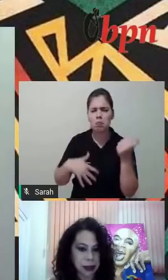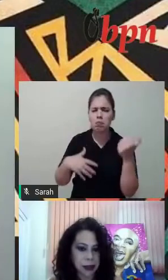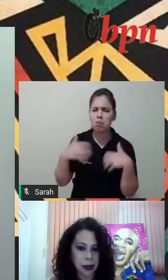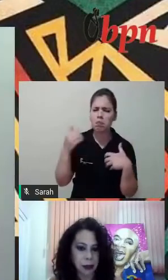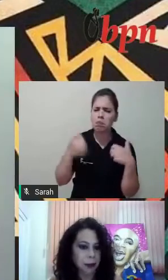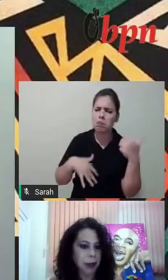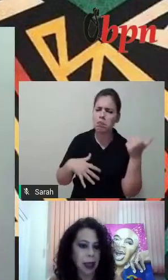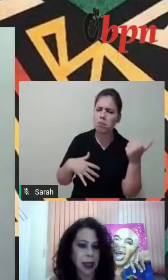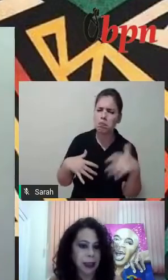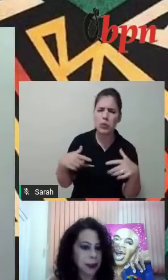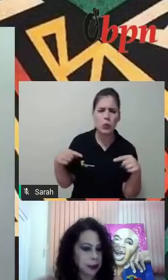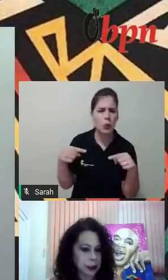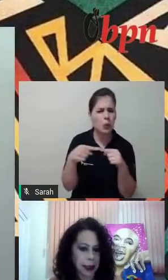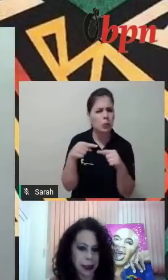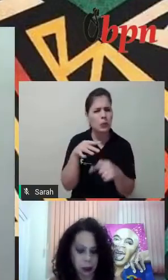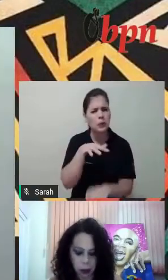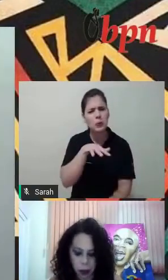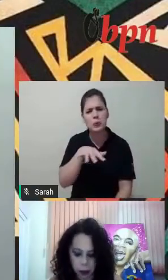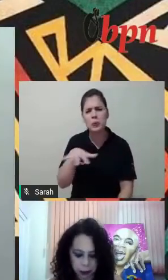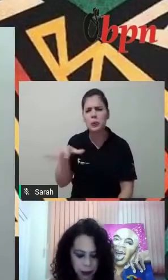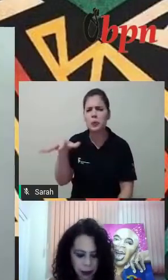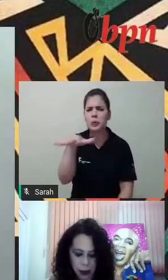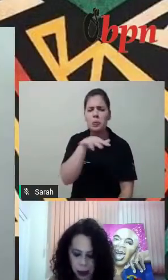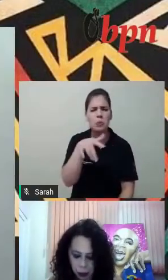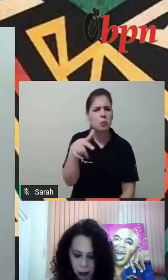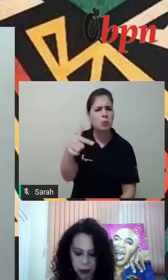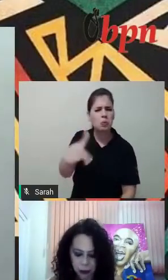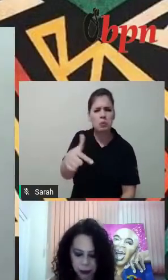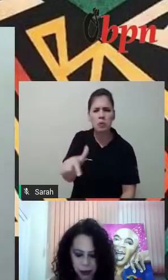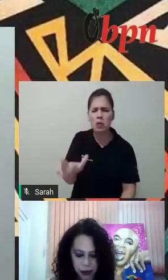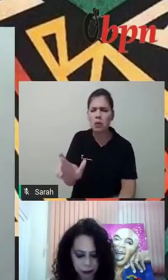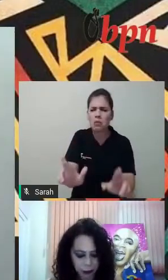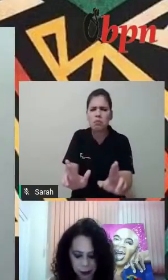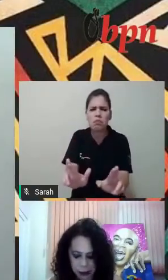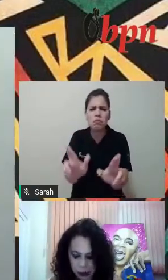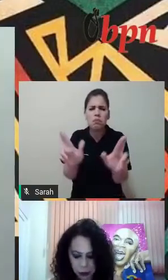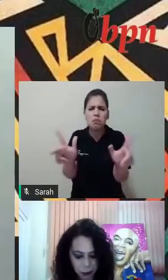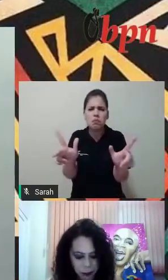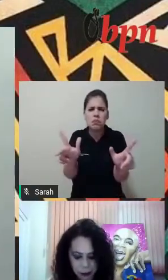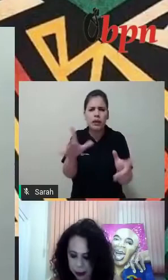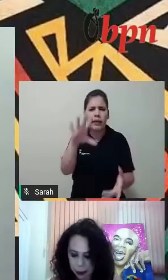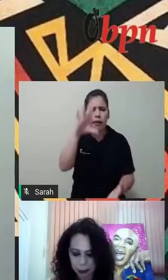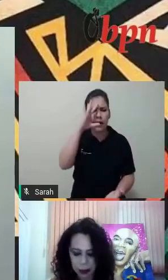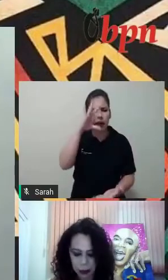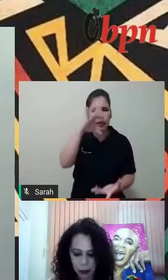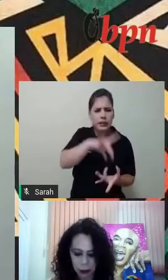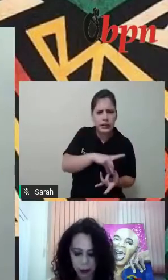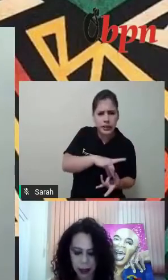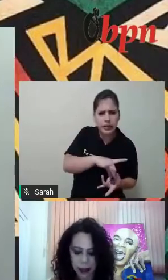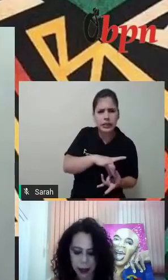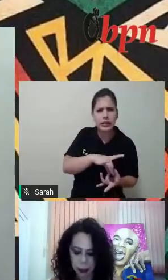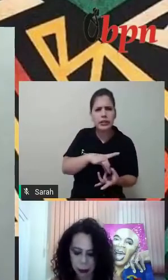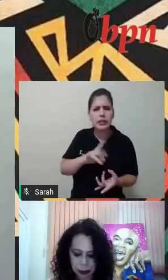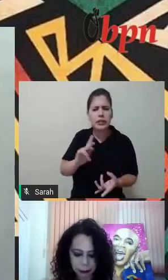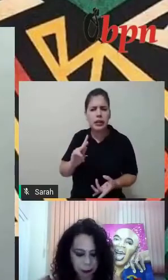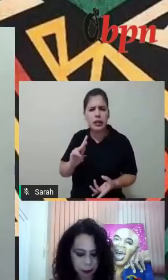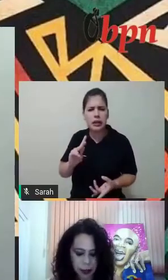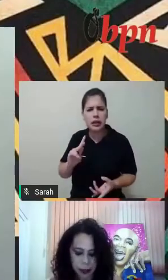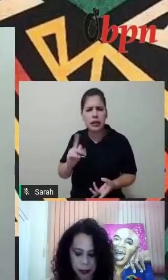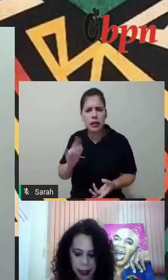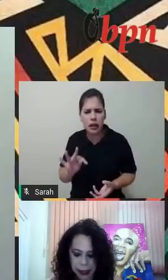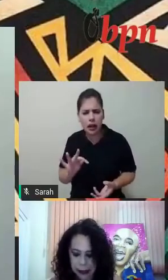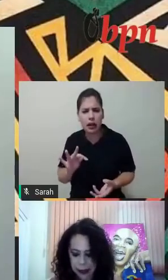Uma fala que não faz essa distinção entre a cis, hétero, norma. Eu, enquanto travesti, me